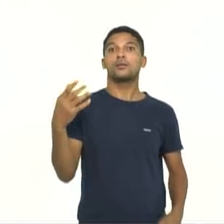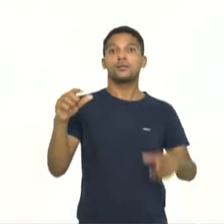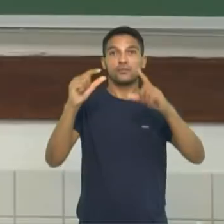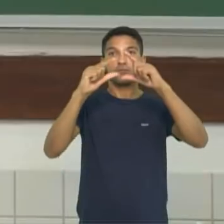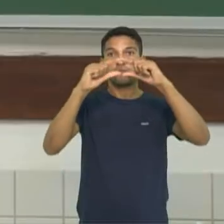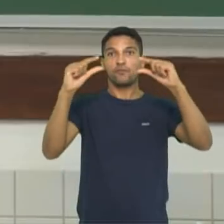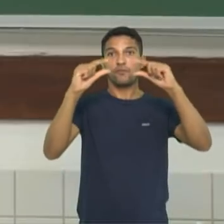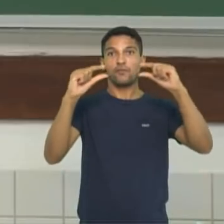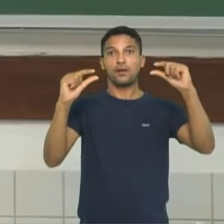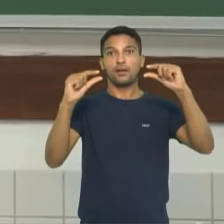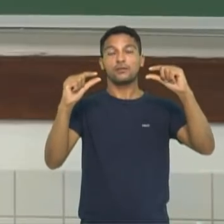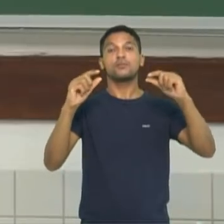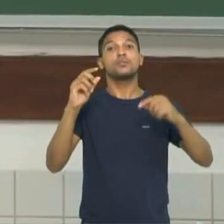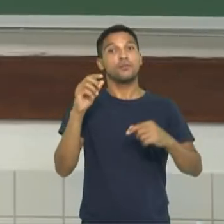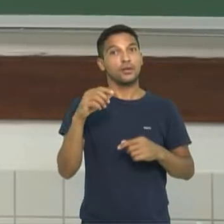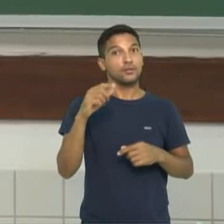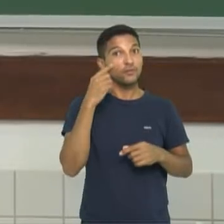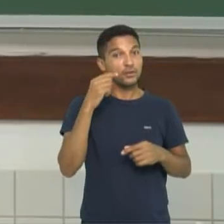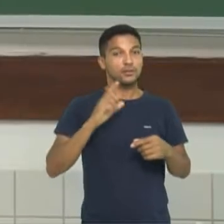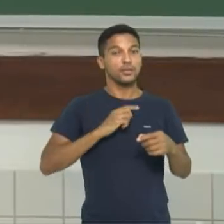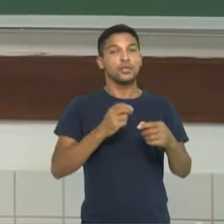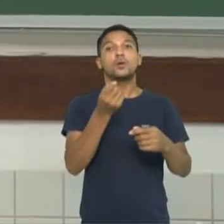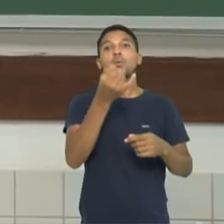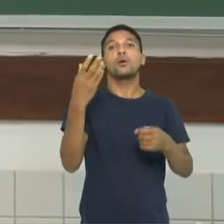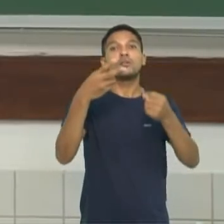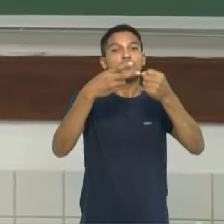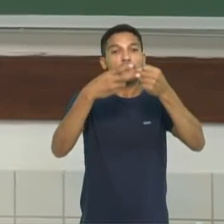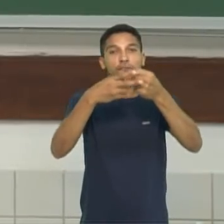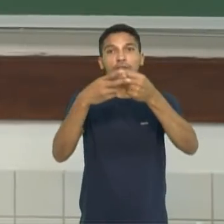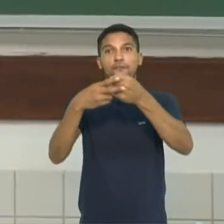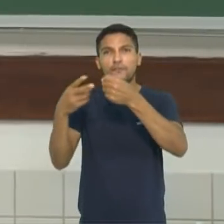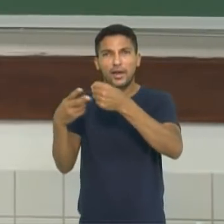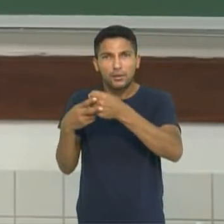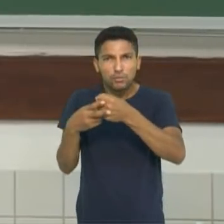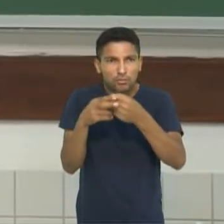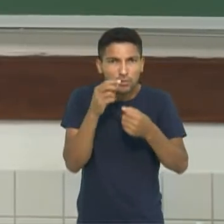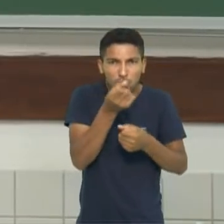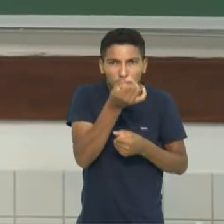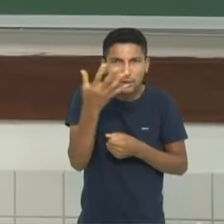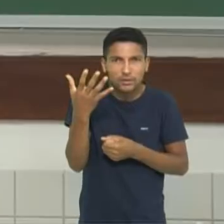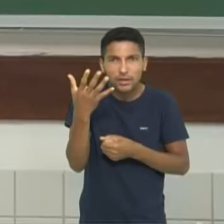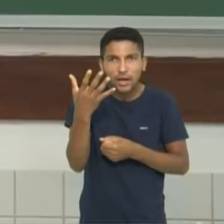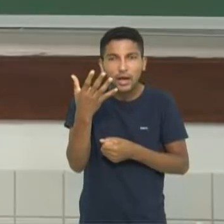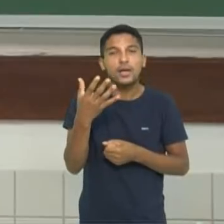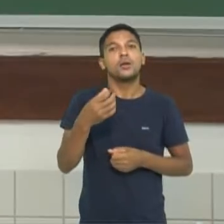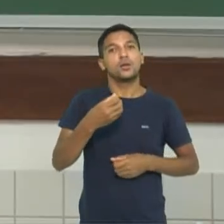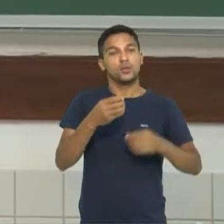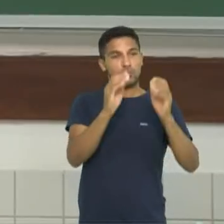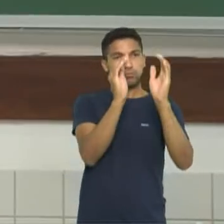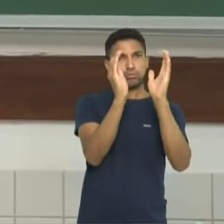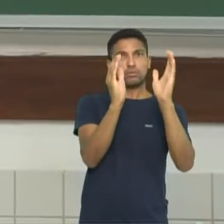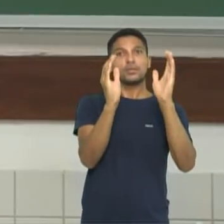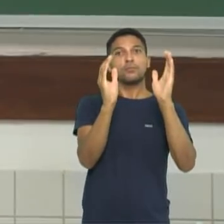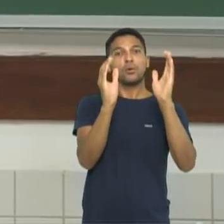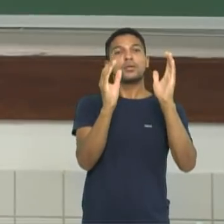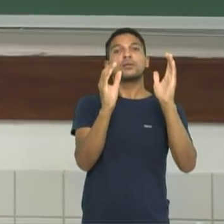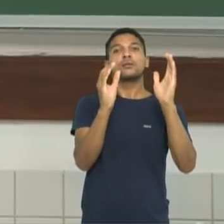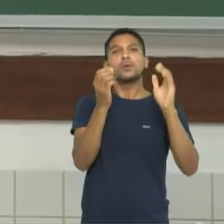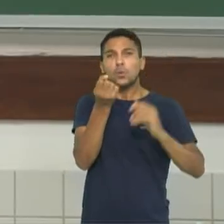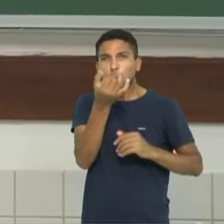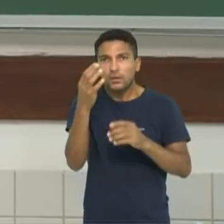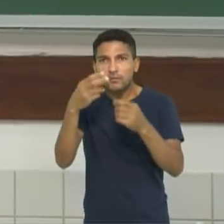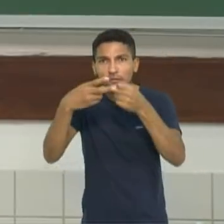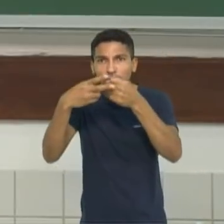vão contar quantos verbos existem em cada frase e vão anotar um número dentro dos parênteses. Tentem fazer para a gente treinar, pessoal, e de